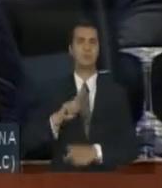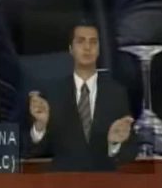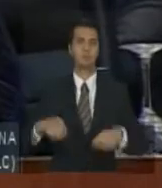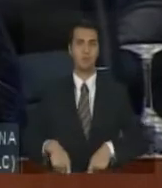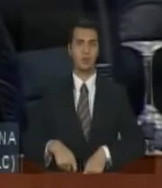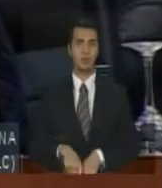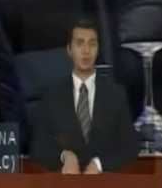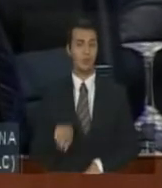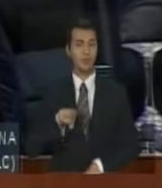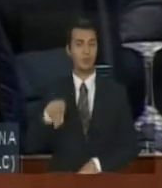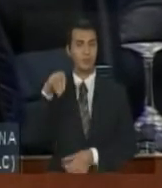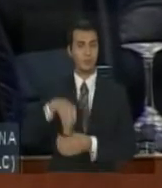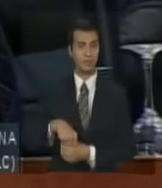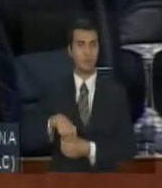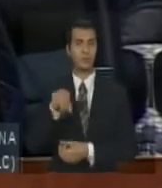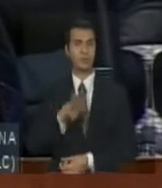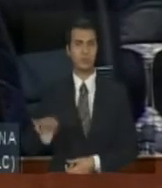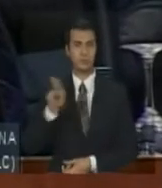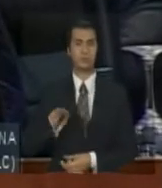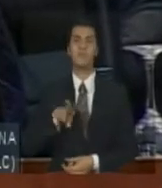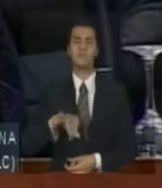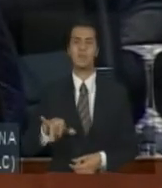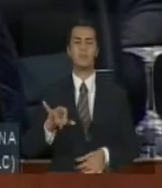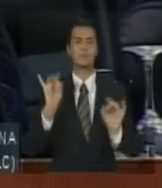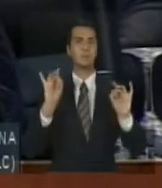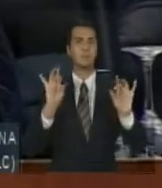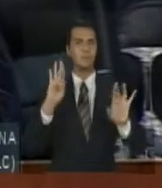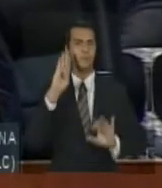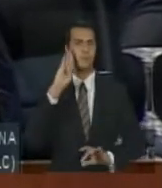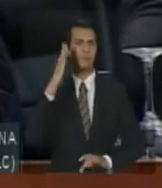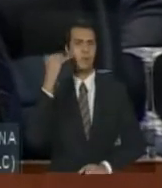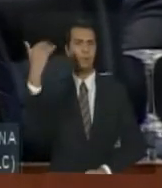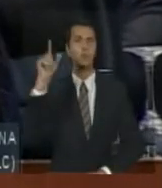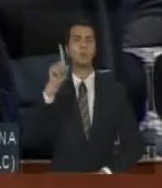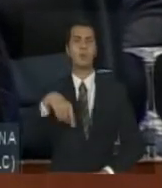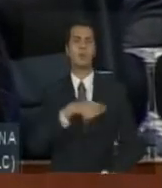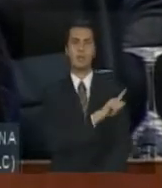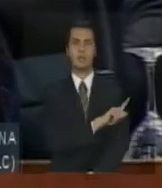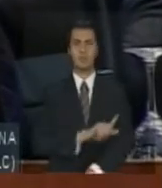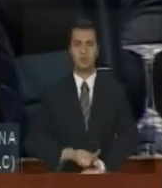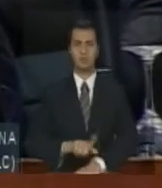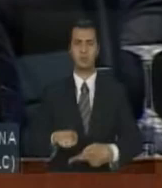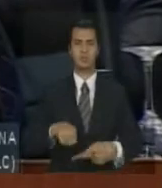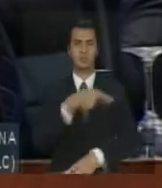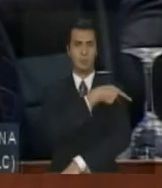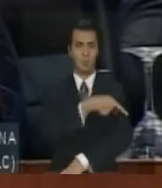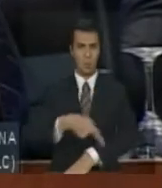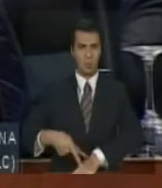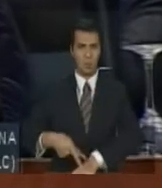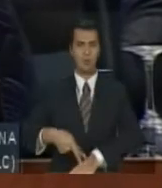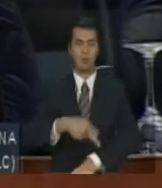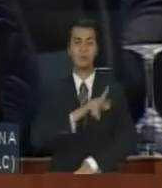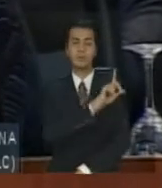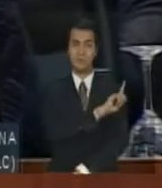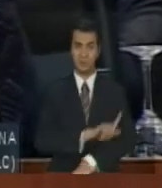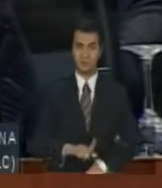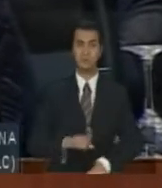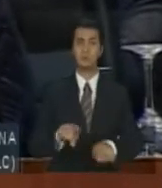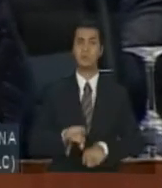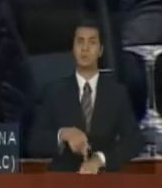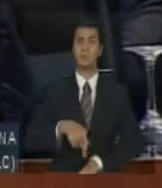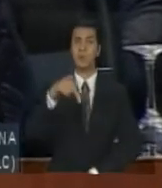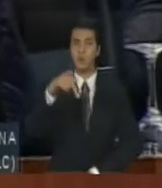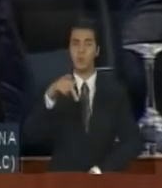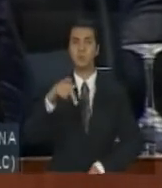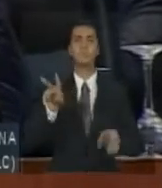deverá especializar-se em cursos de graduação e pós-graduação relacionados à temática